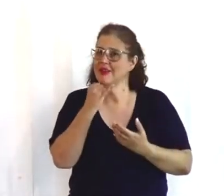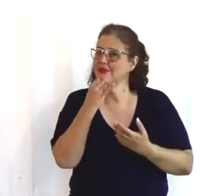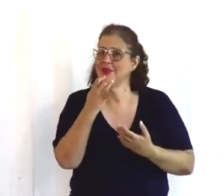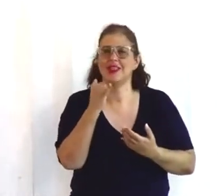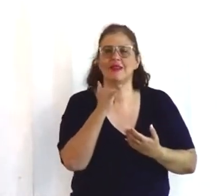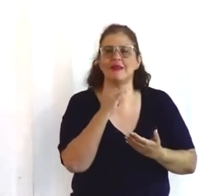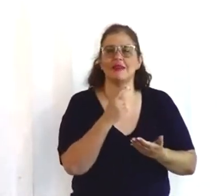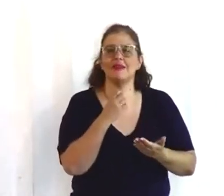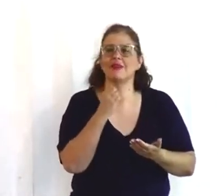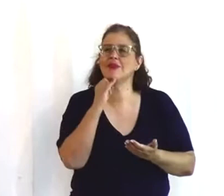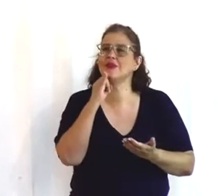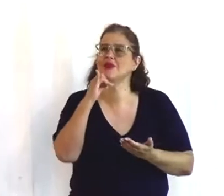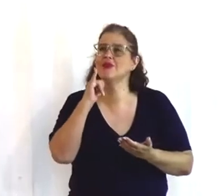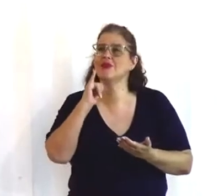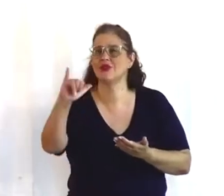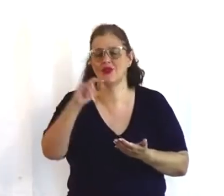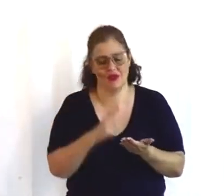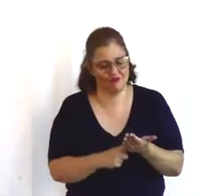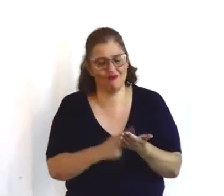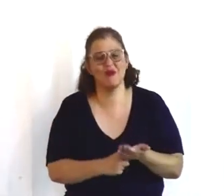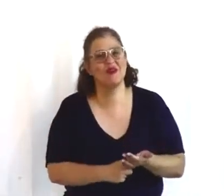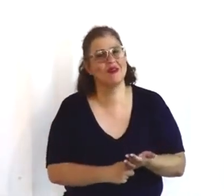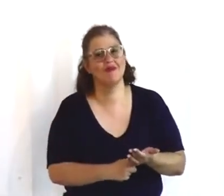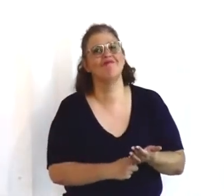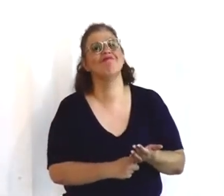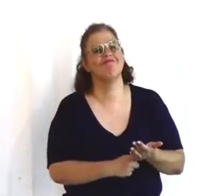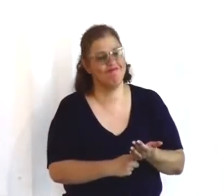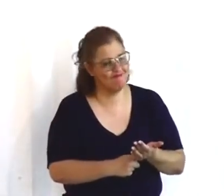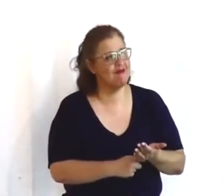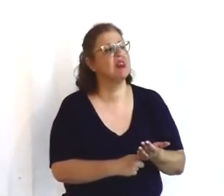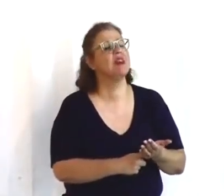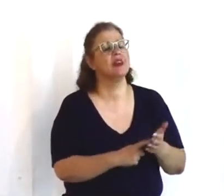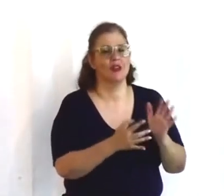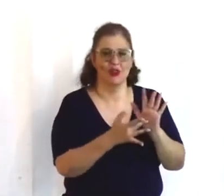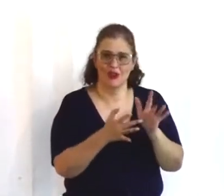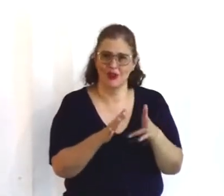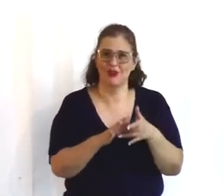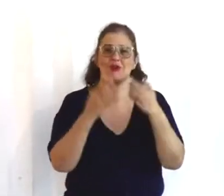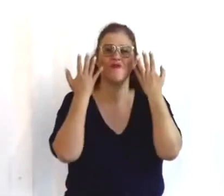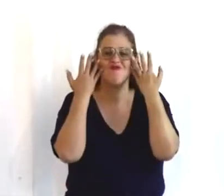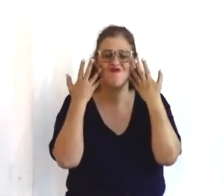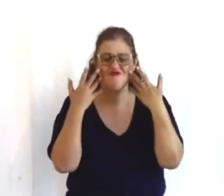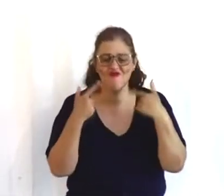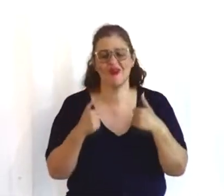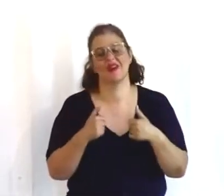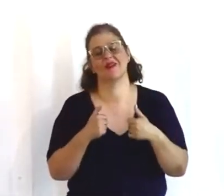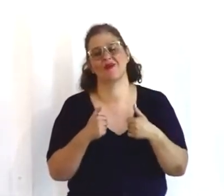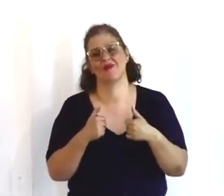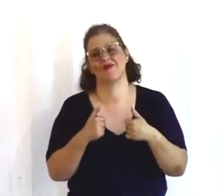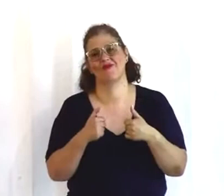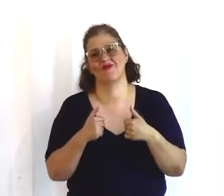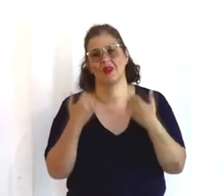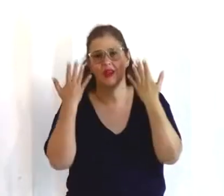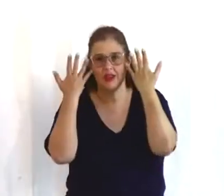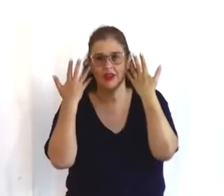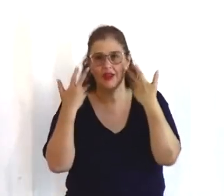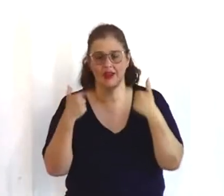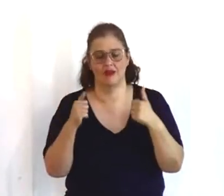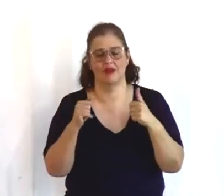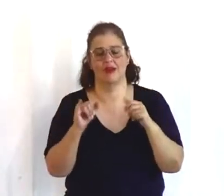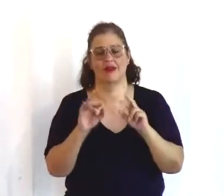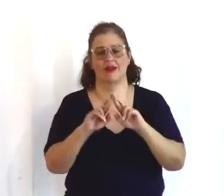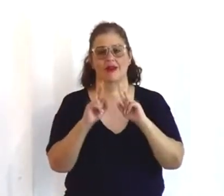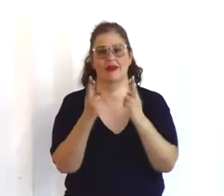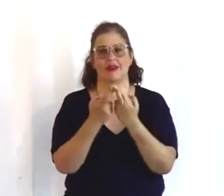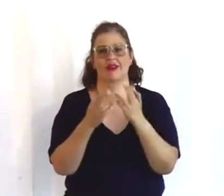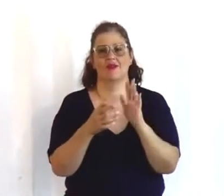tribo de Judá, a raiz de Davi, ele sim, ele é o único digno, e ele abrirá os 7 selos.